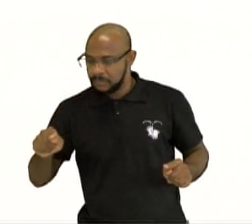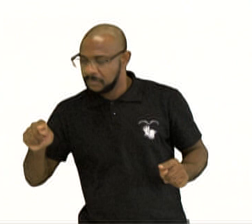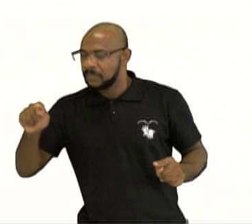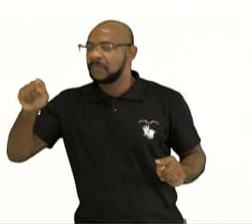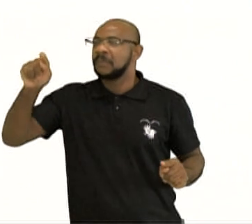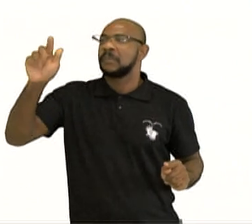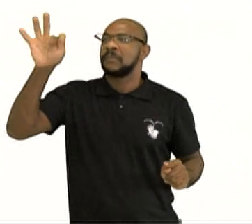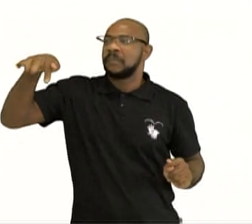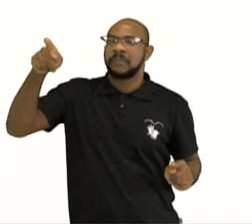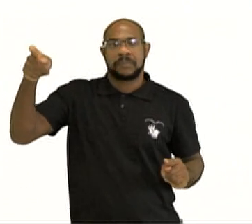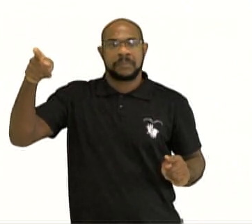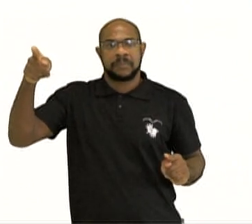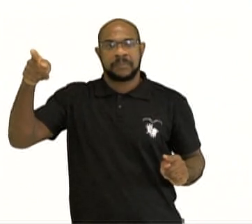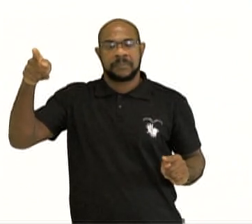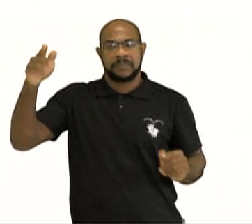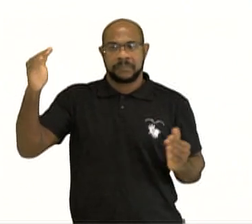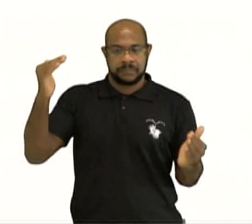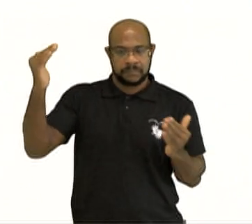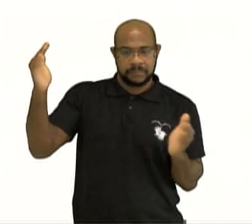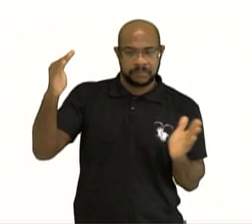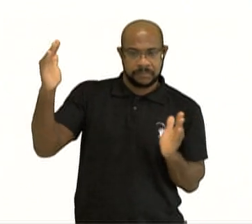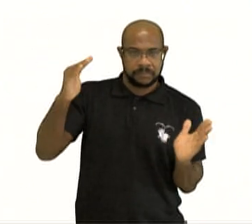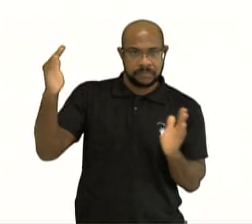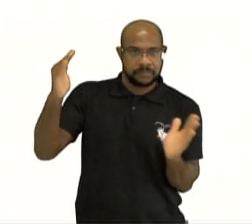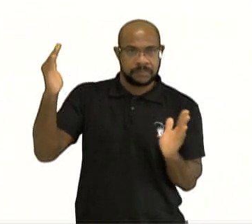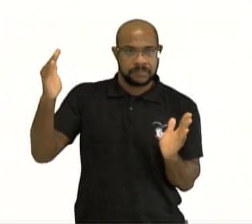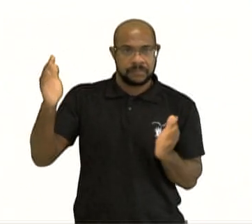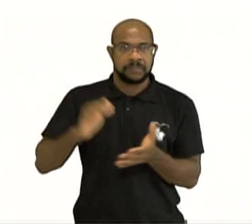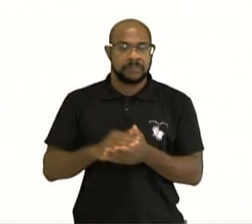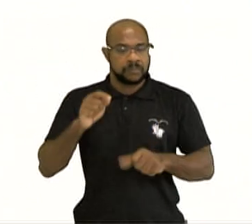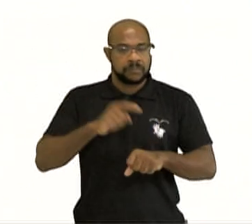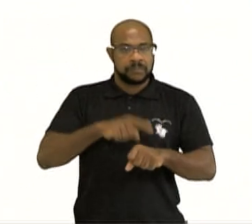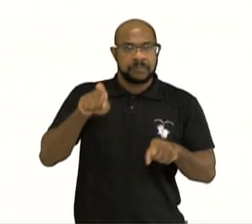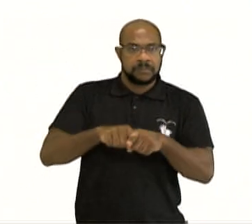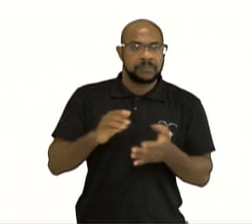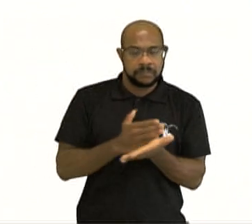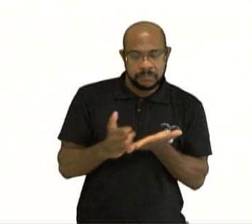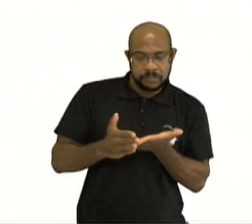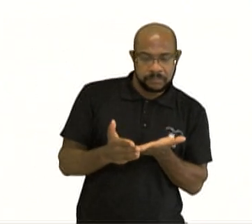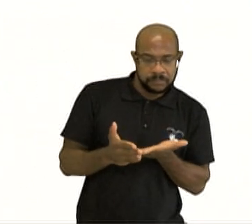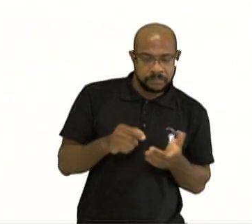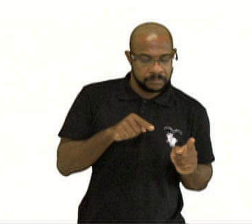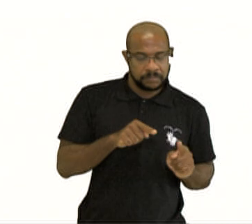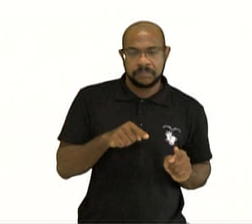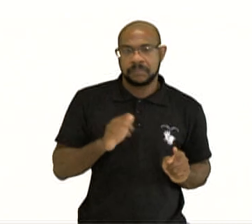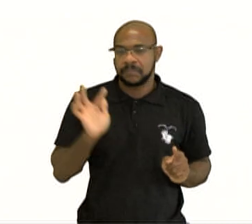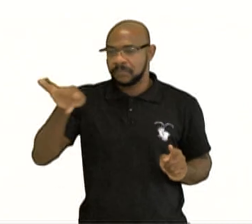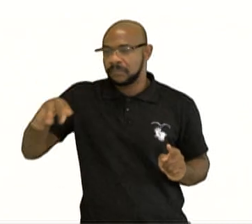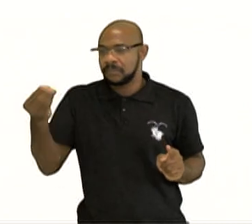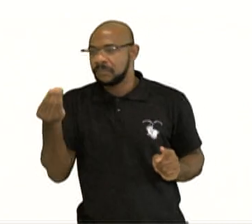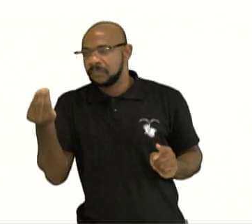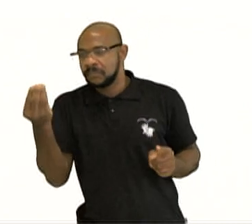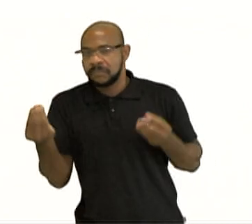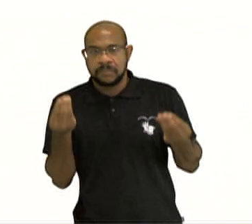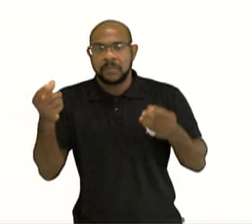Então, dentro do espaço ali do eixo x, aonde esse gráfico começa e aonde ele termina? Ele